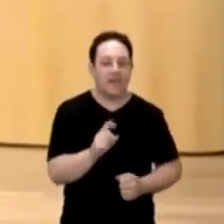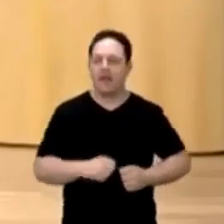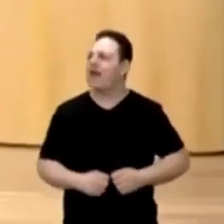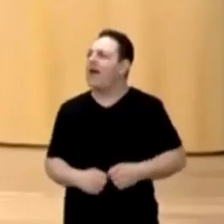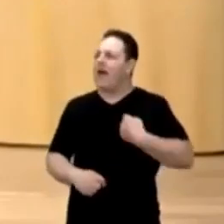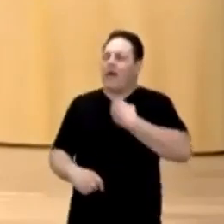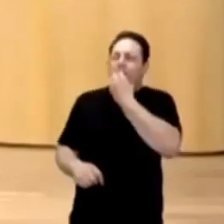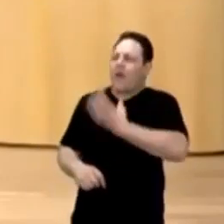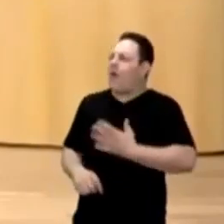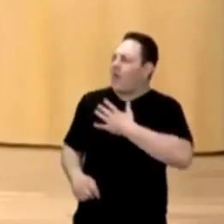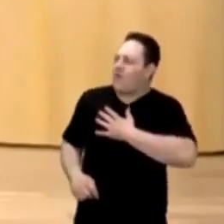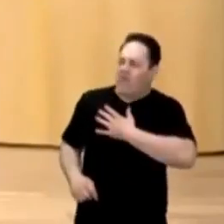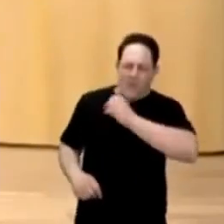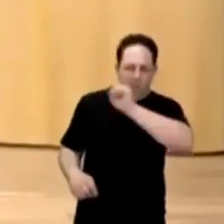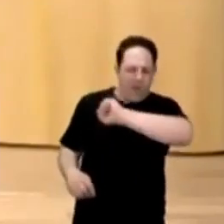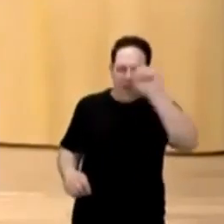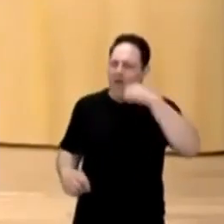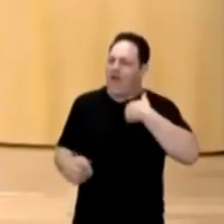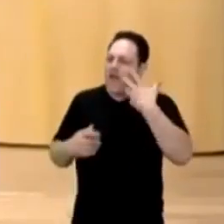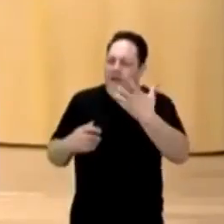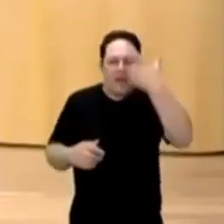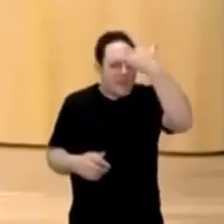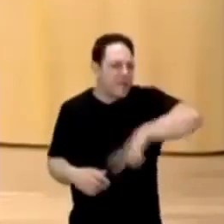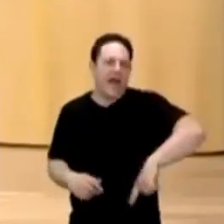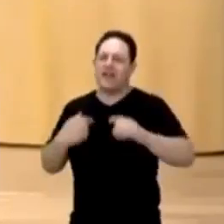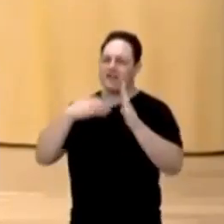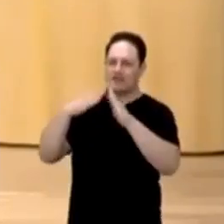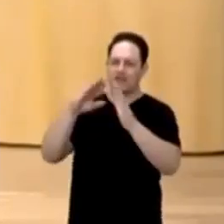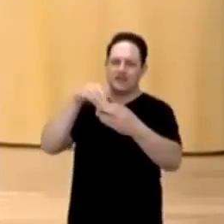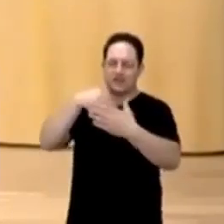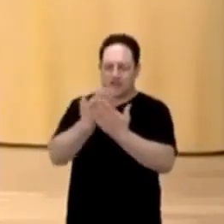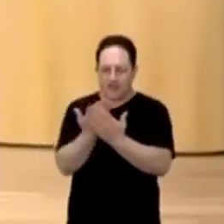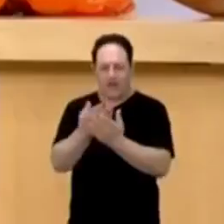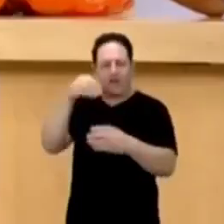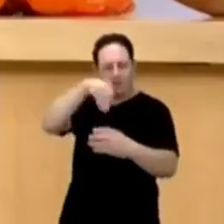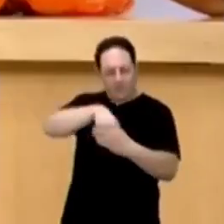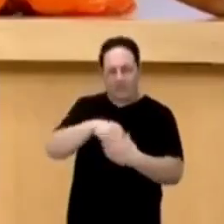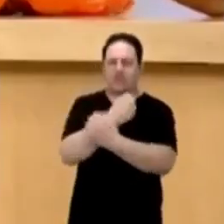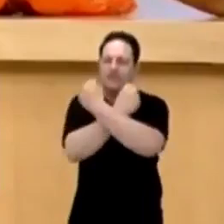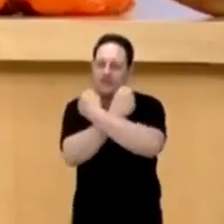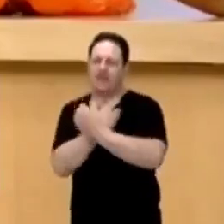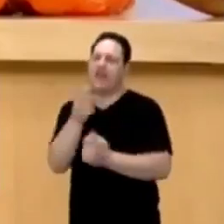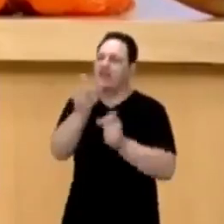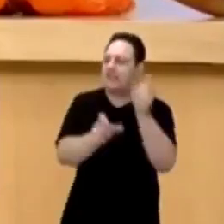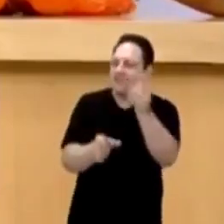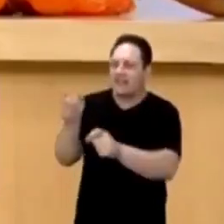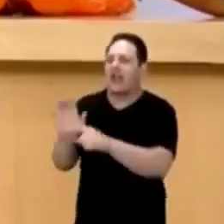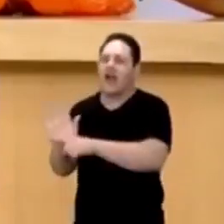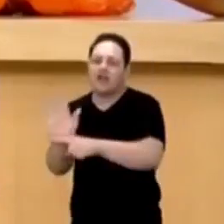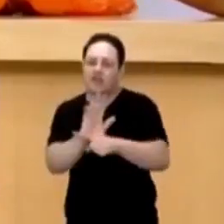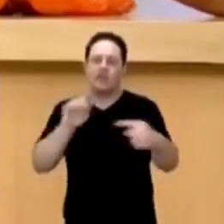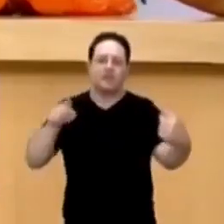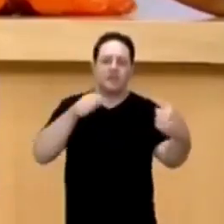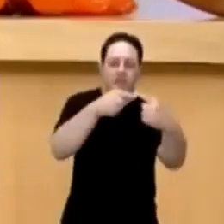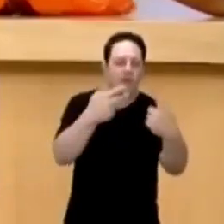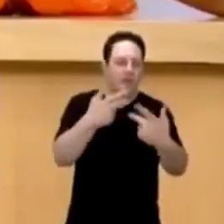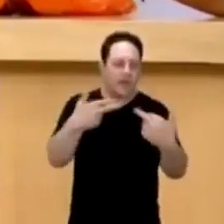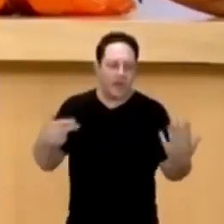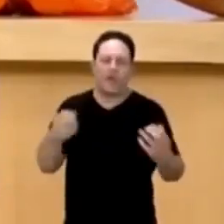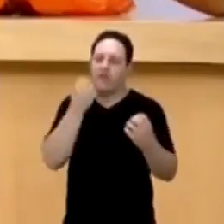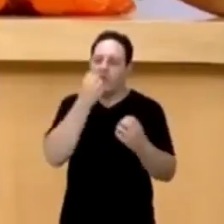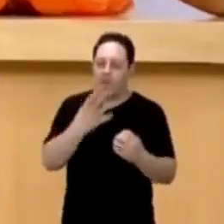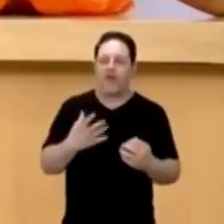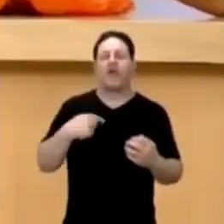o máximo, nossa! Eu quero muito a Jornada X na minha escola. Quero ter agentes, quero desenvolver missões. Nossa, eu vi o pessoal lá